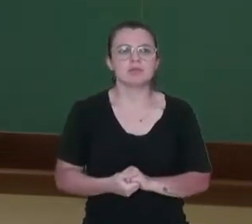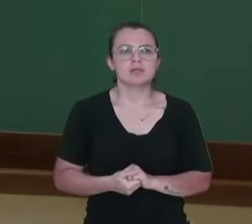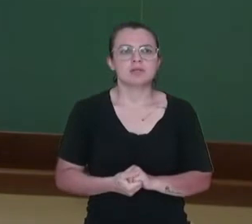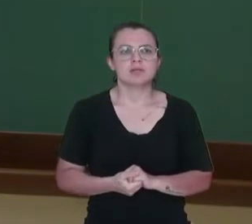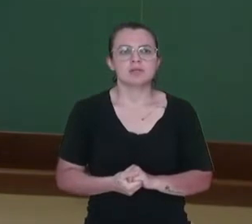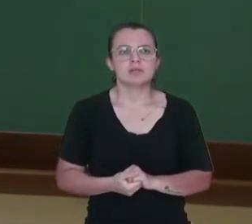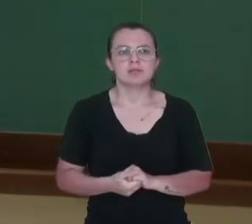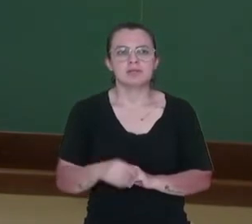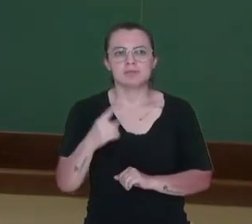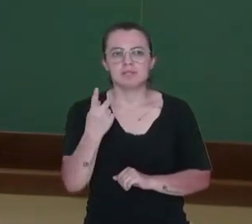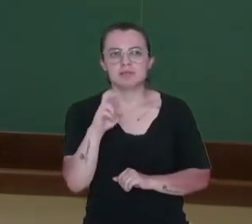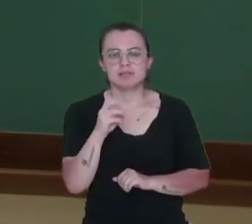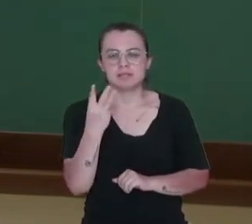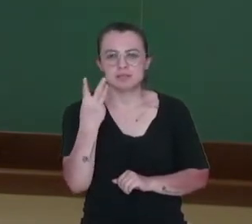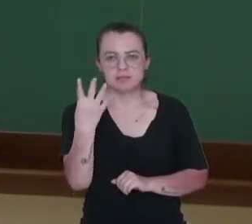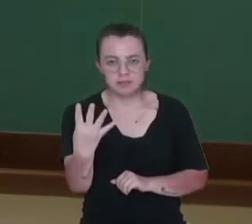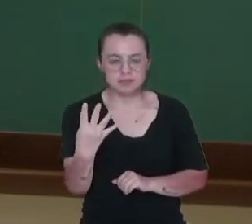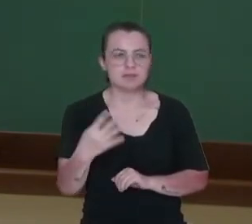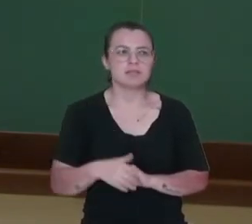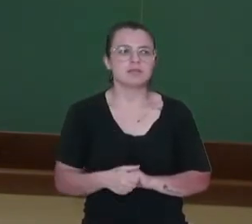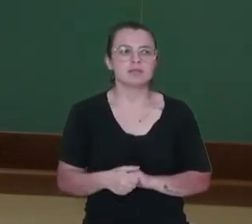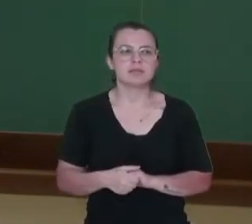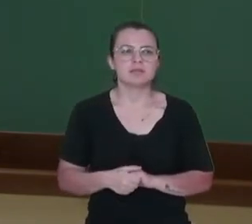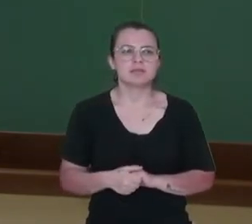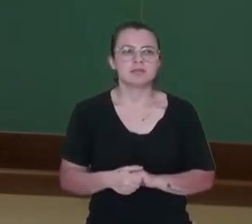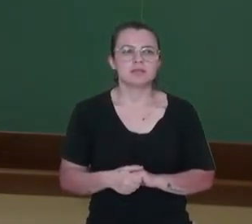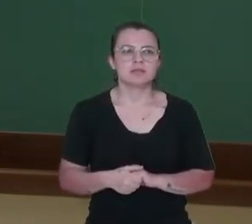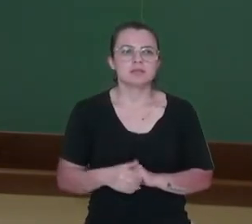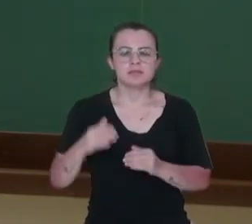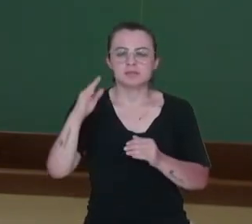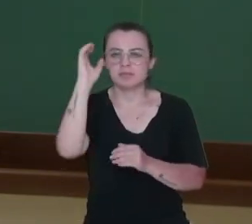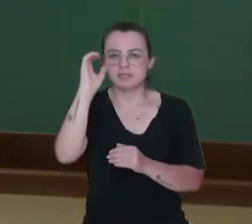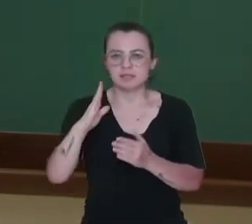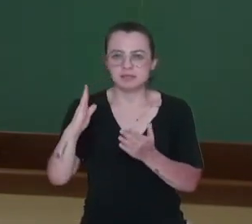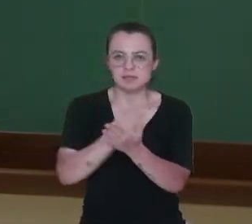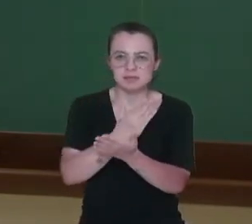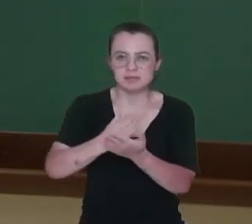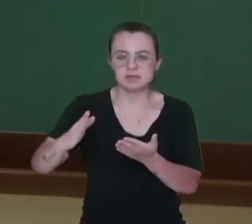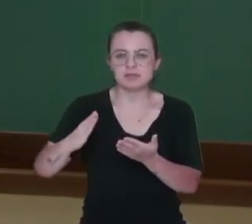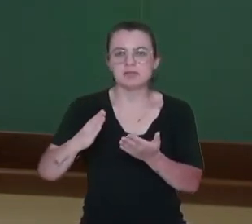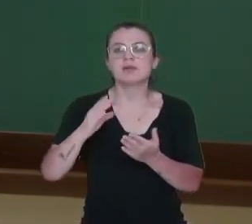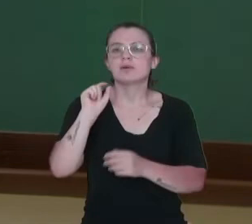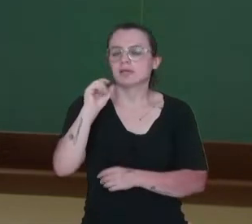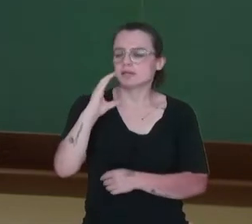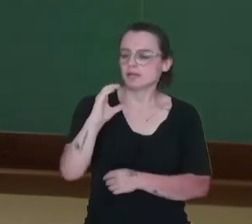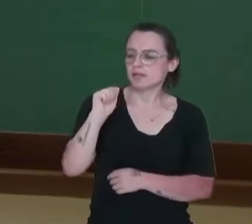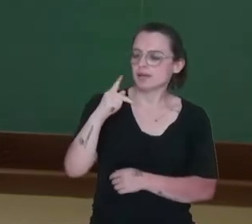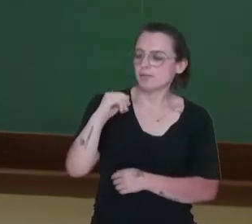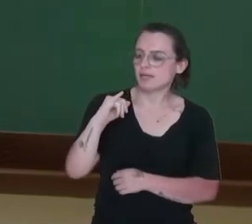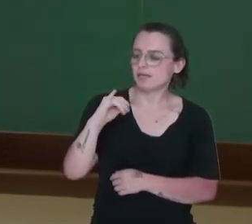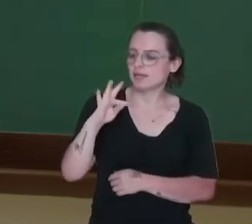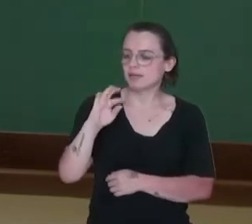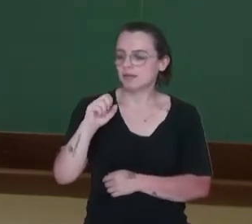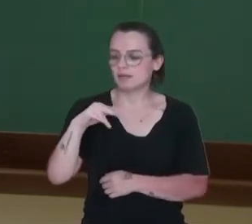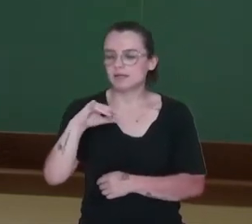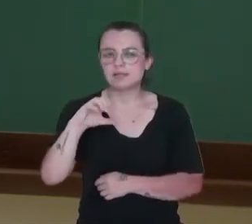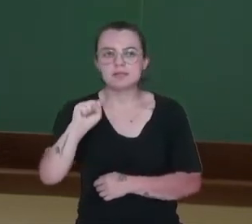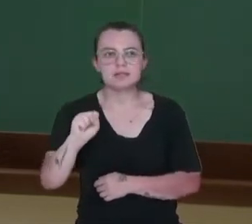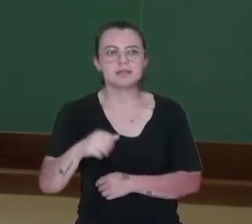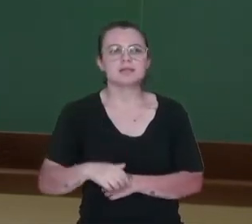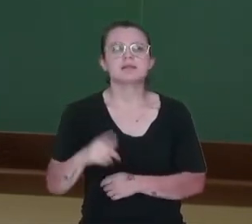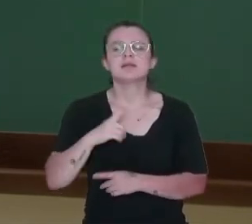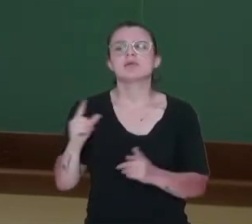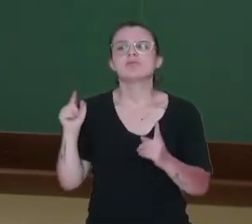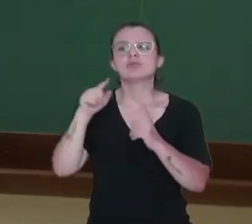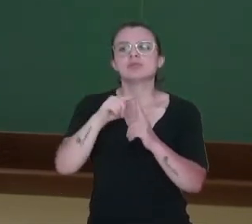ali com 1534, quando o Brasil foi dividido em capitanias, a fragmentação em capitanias, com o